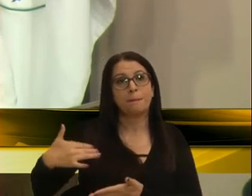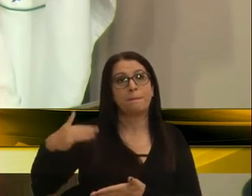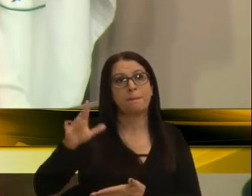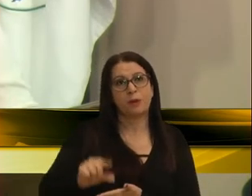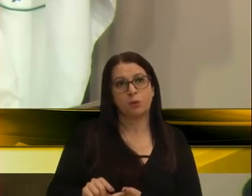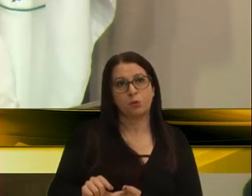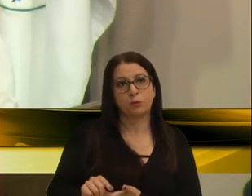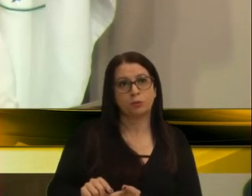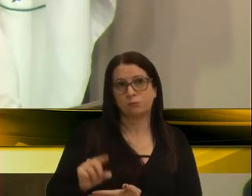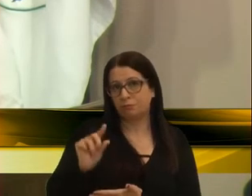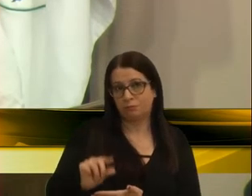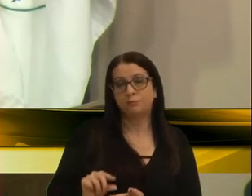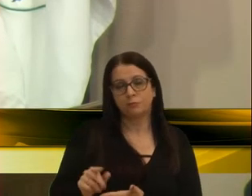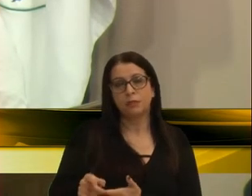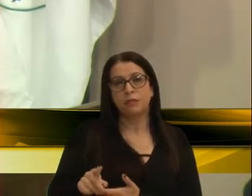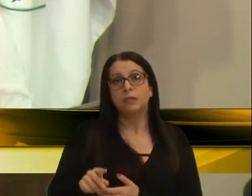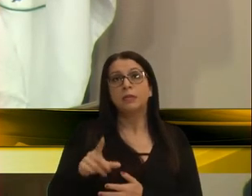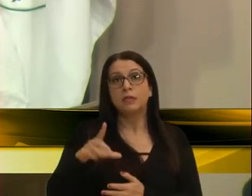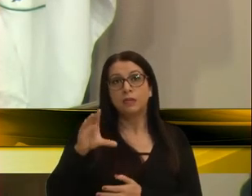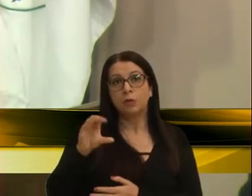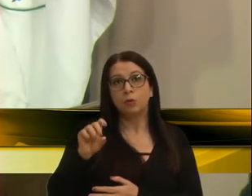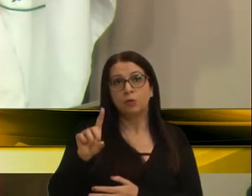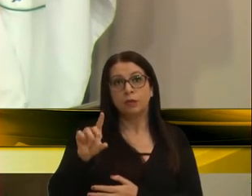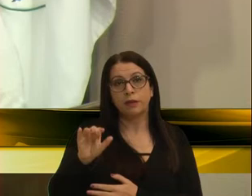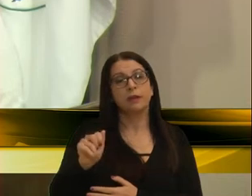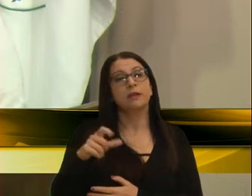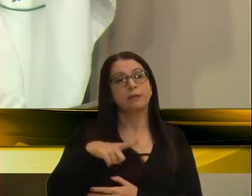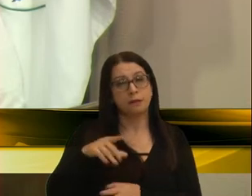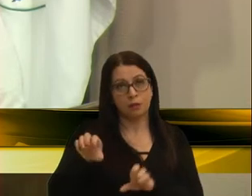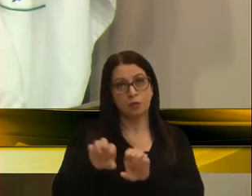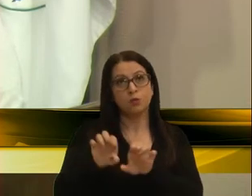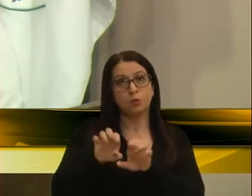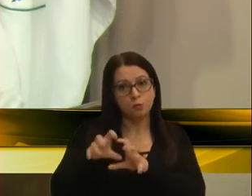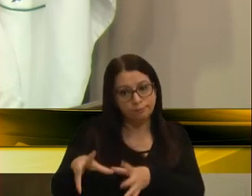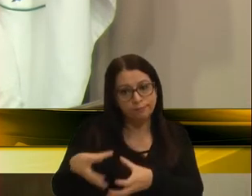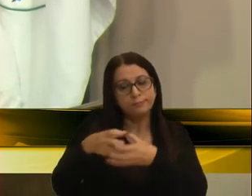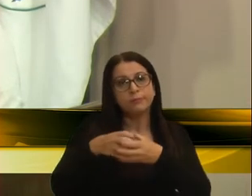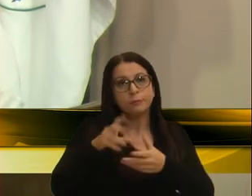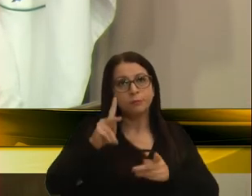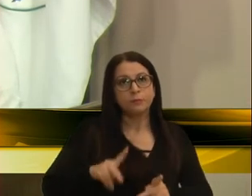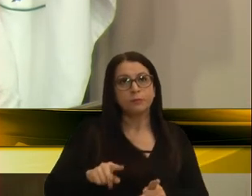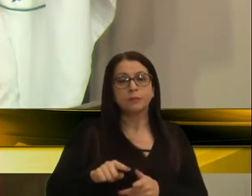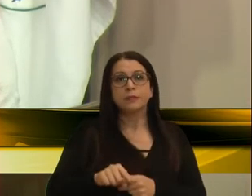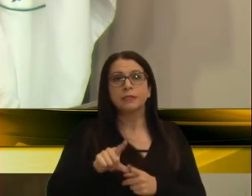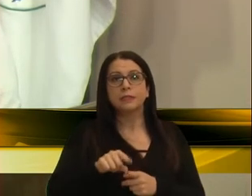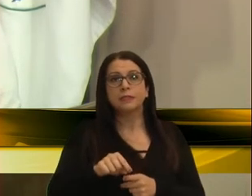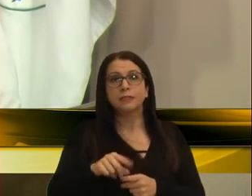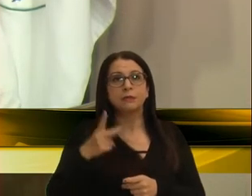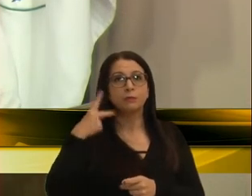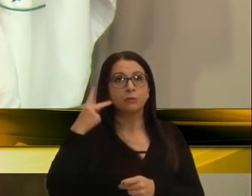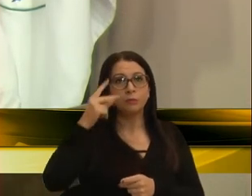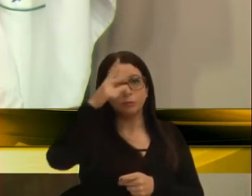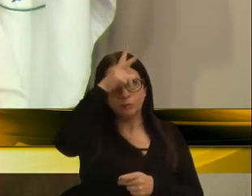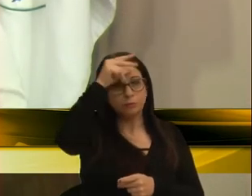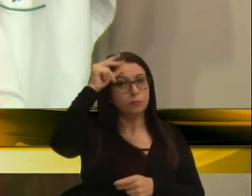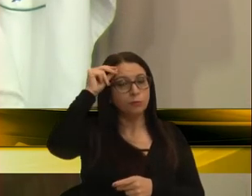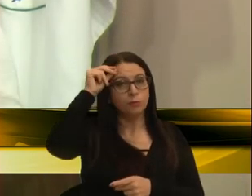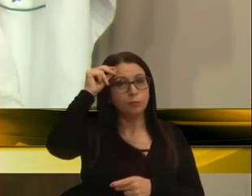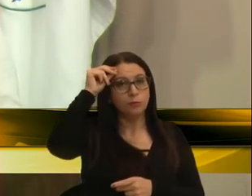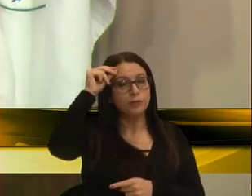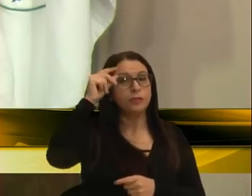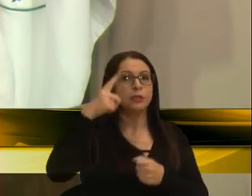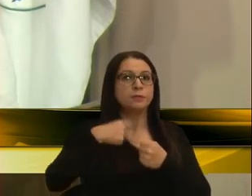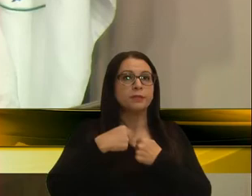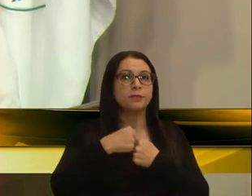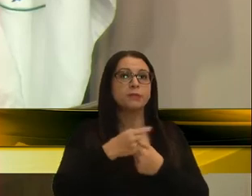E aí a Codeca tem estrutura, ela tem estrutura para esse acolhimento das pessoas. É uma política pública de um